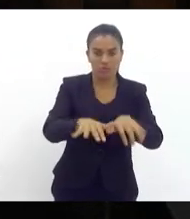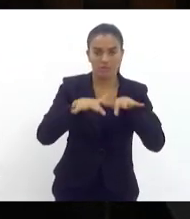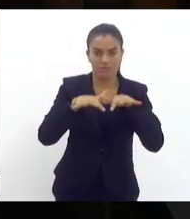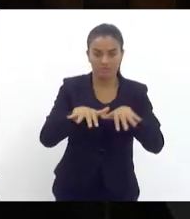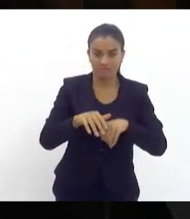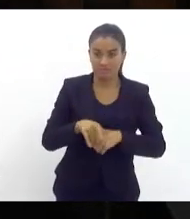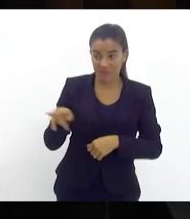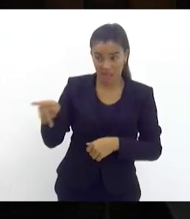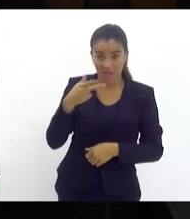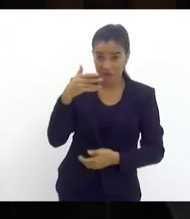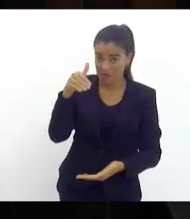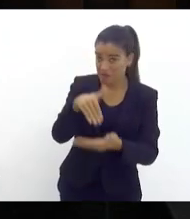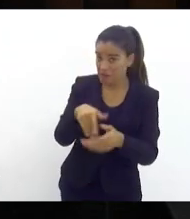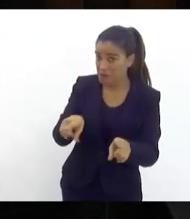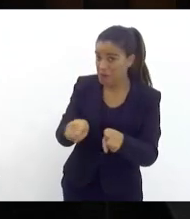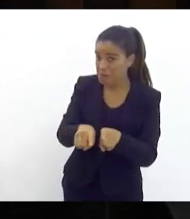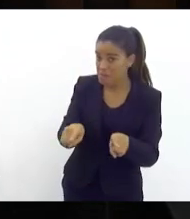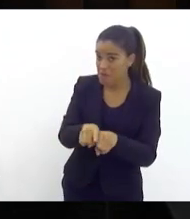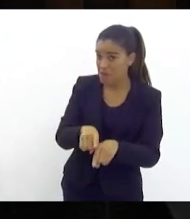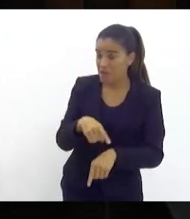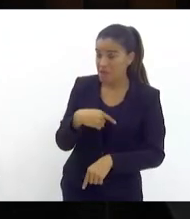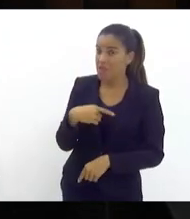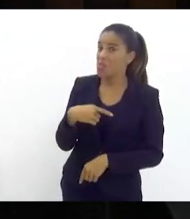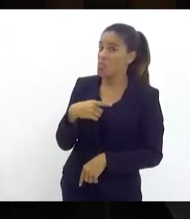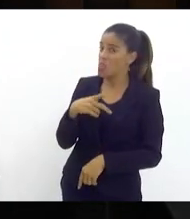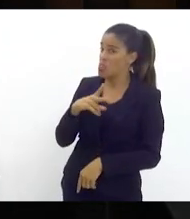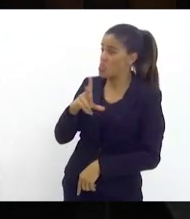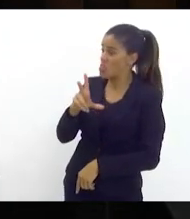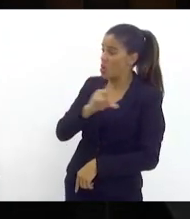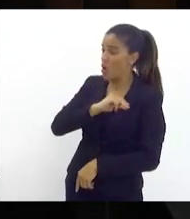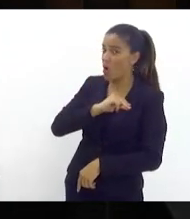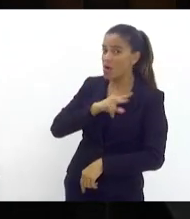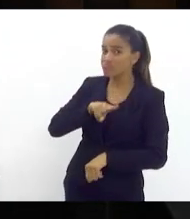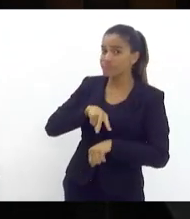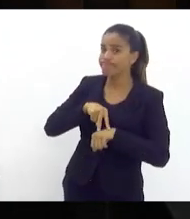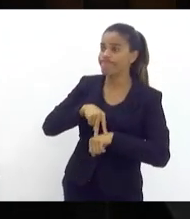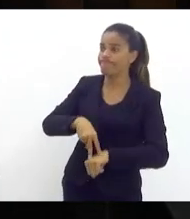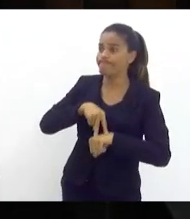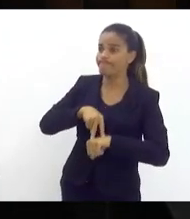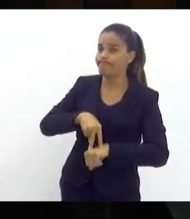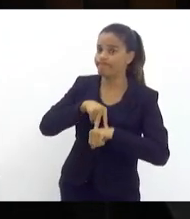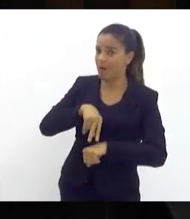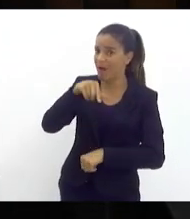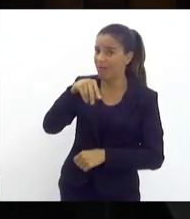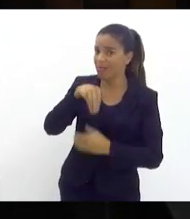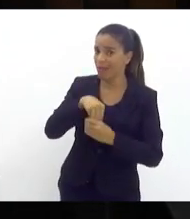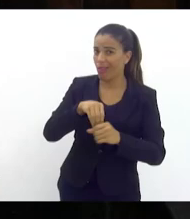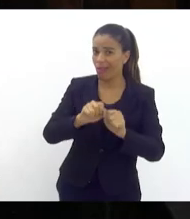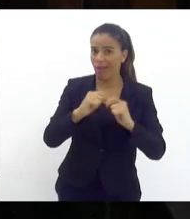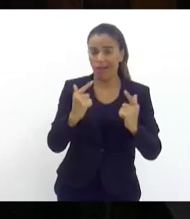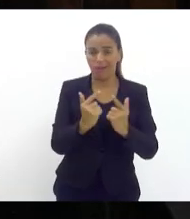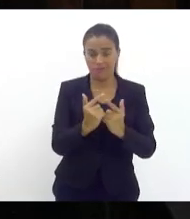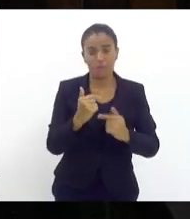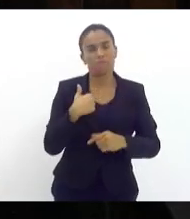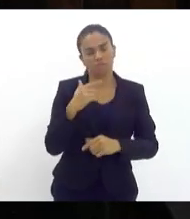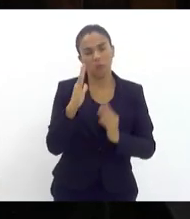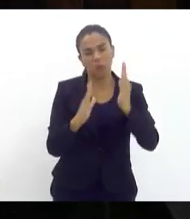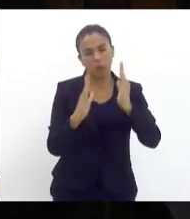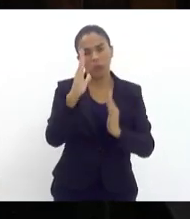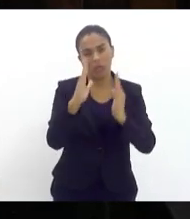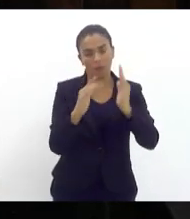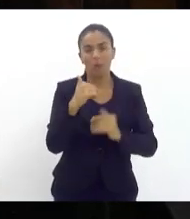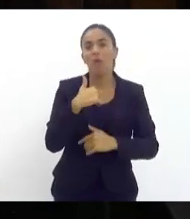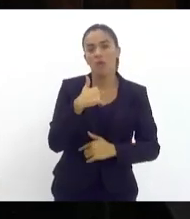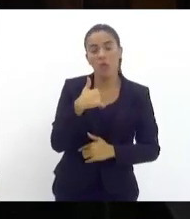ele fala no final vai ter pertence assim aqui na Neve eu tive um tempo que eu era